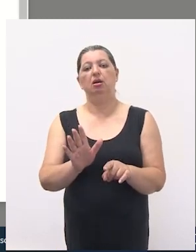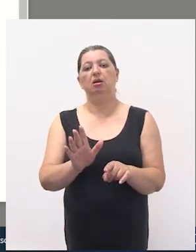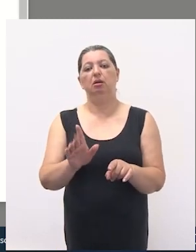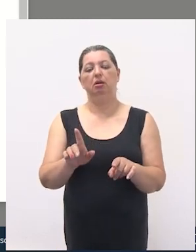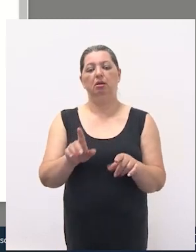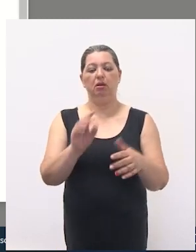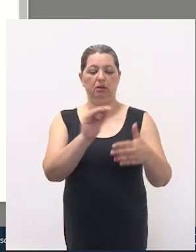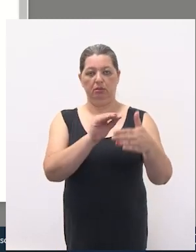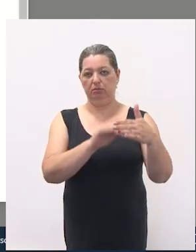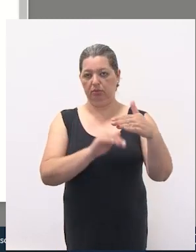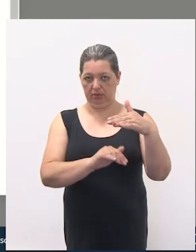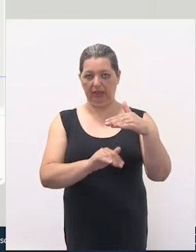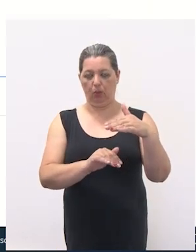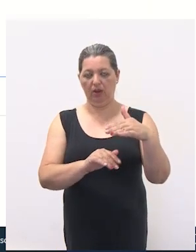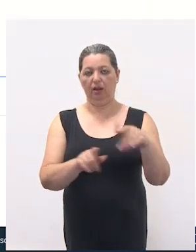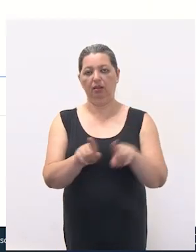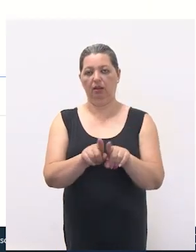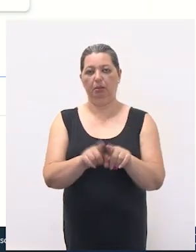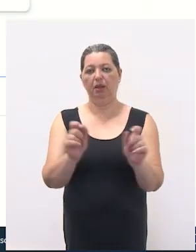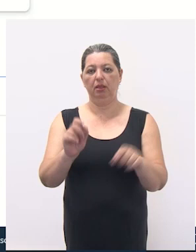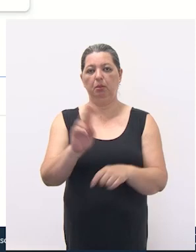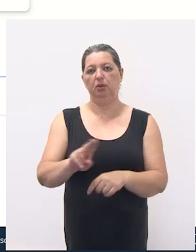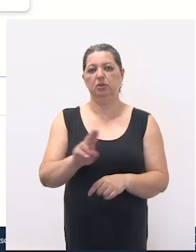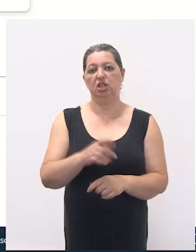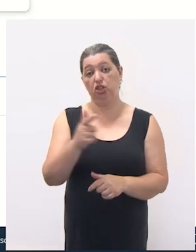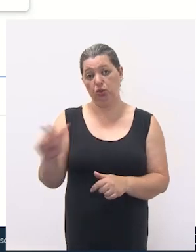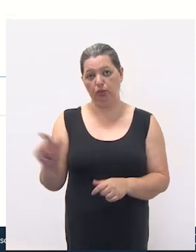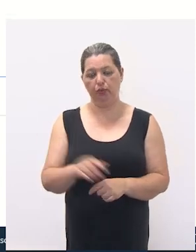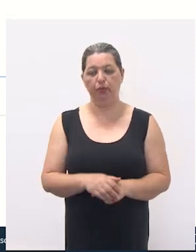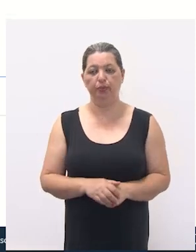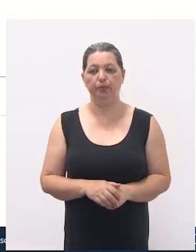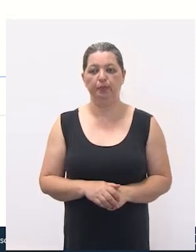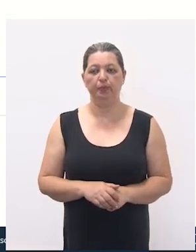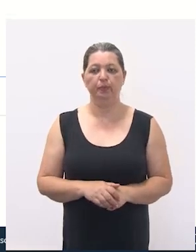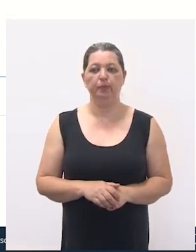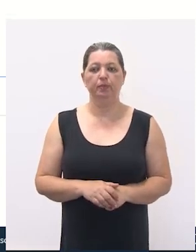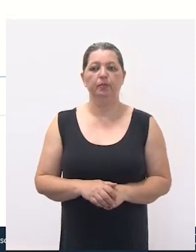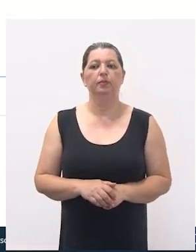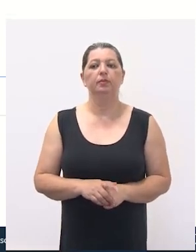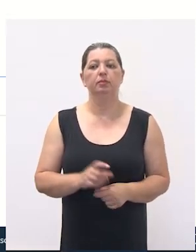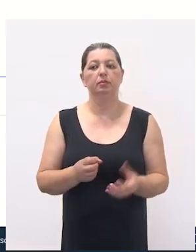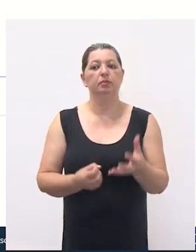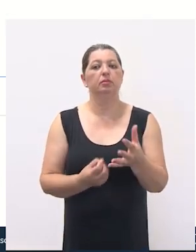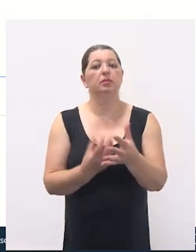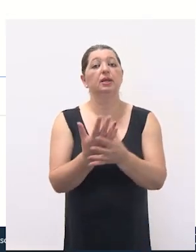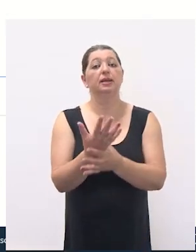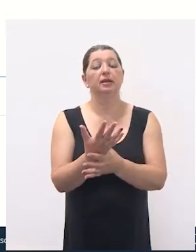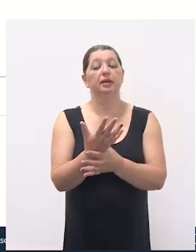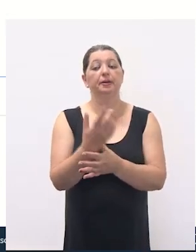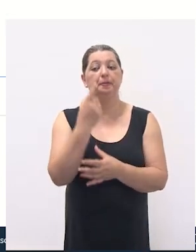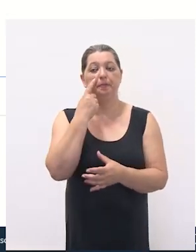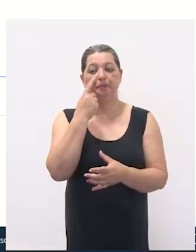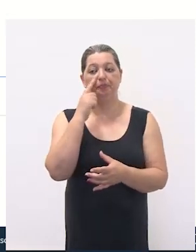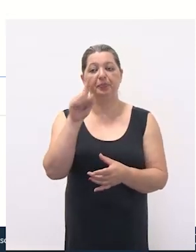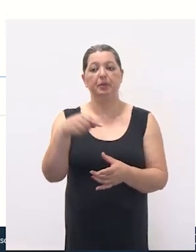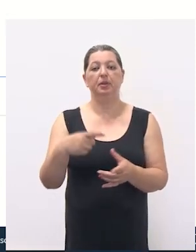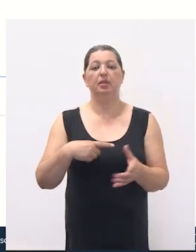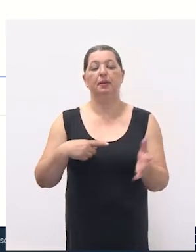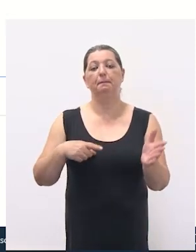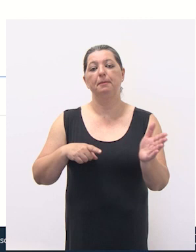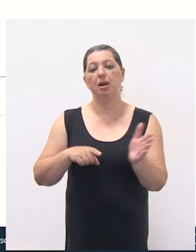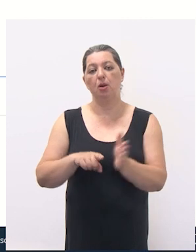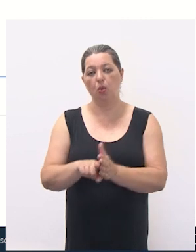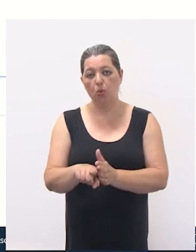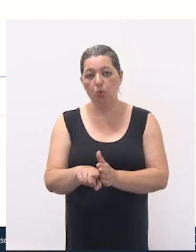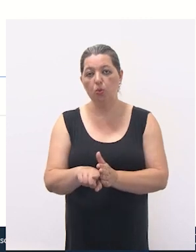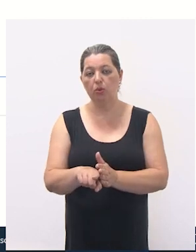Então, isso é bacana. Muito bem, então vamos para outro tipo lá no criar. Depois a gente tem as perguntas, você pode